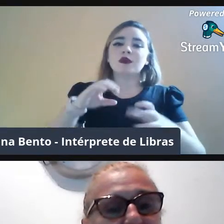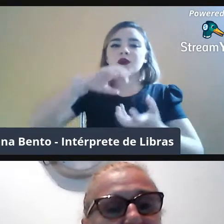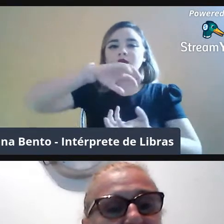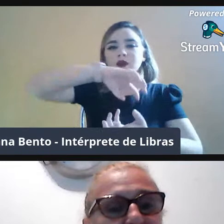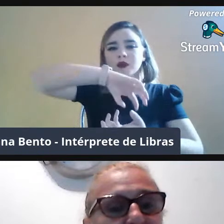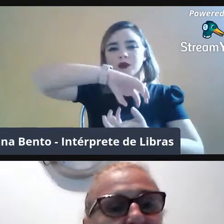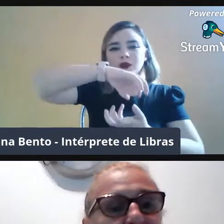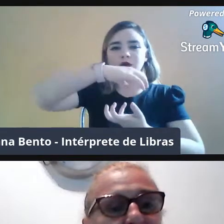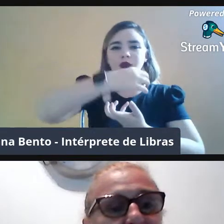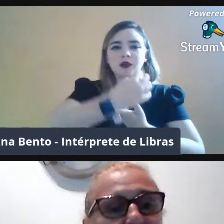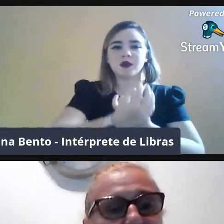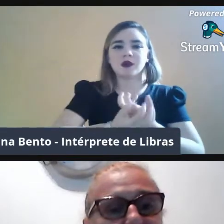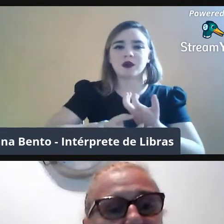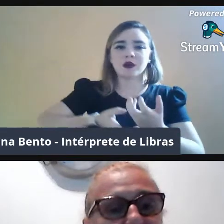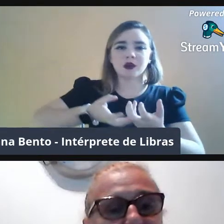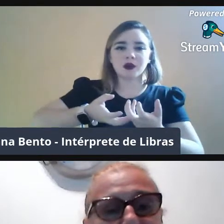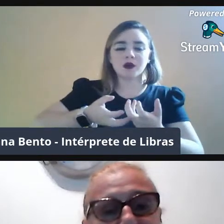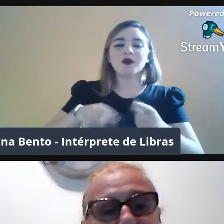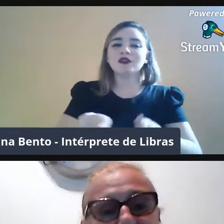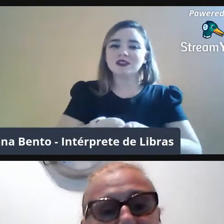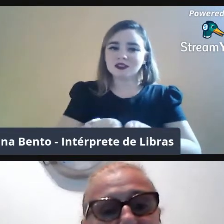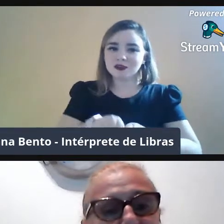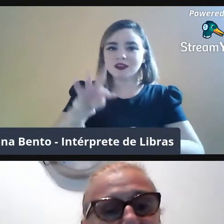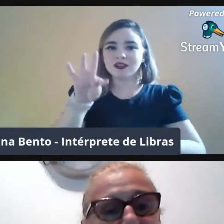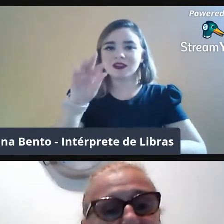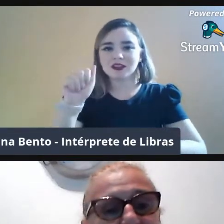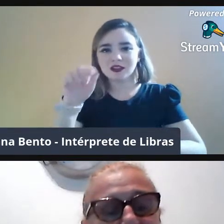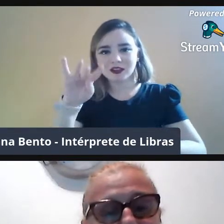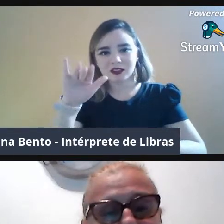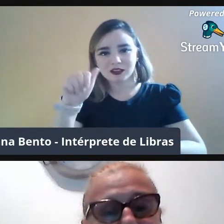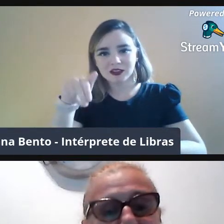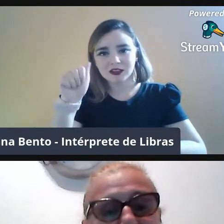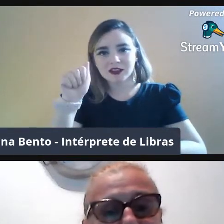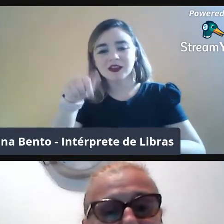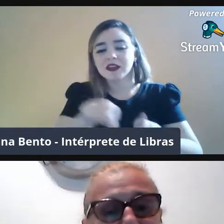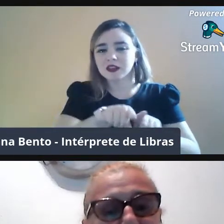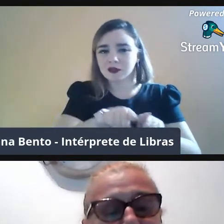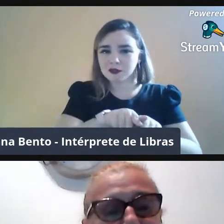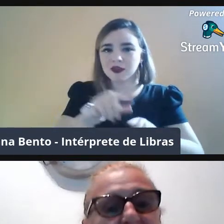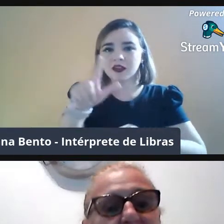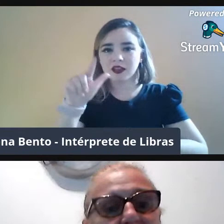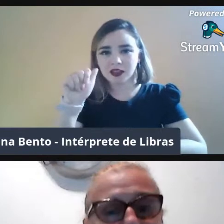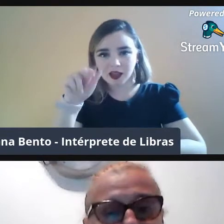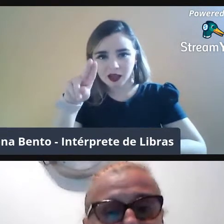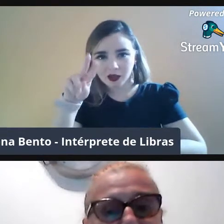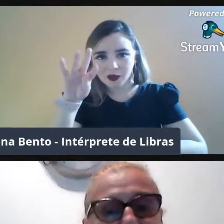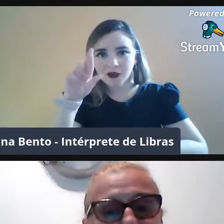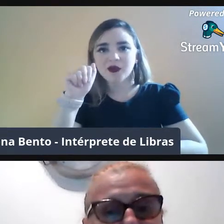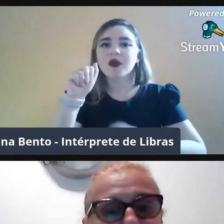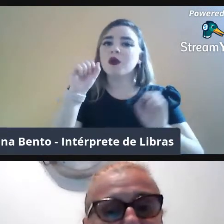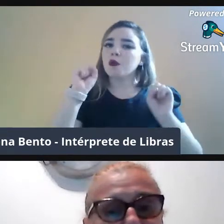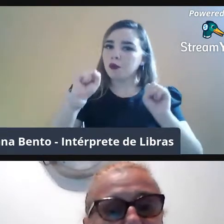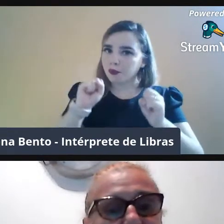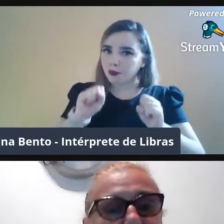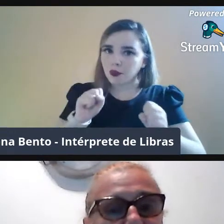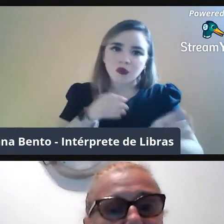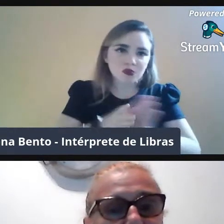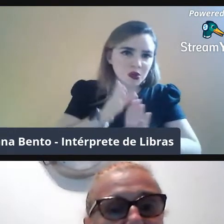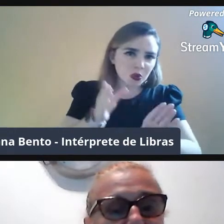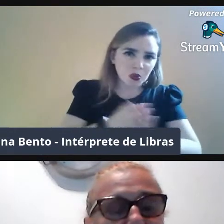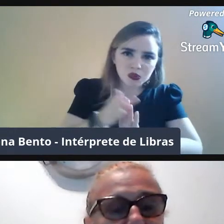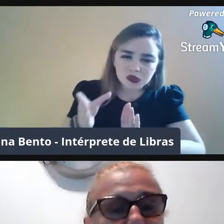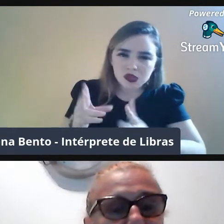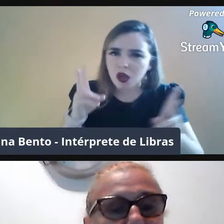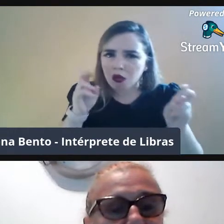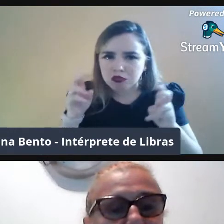também. Até a Tatiana e Laura, se vocês puderem sugerir algumas questões para a gente, também a gente comentar, quem sabe